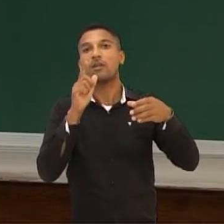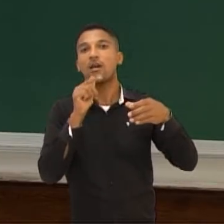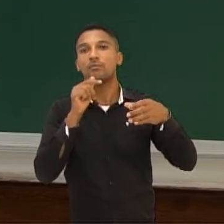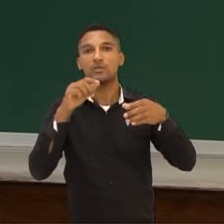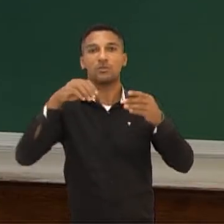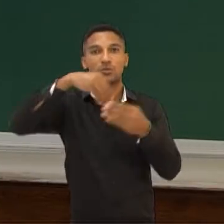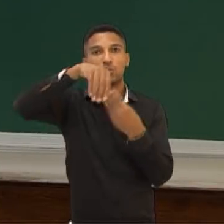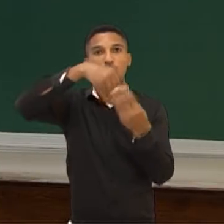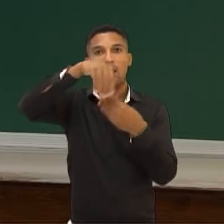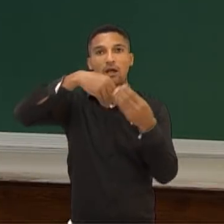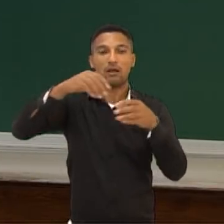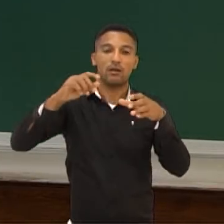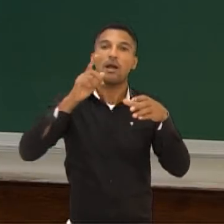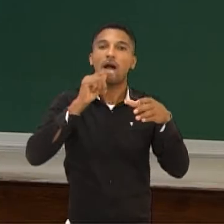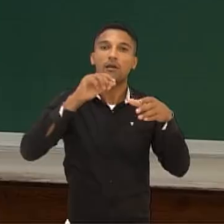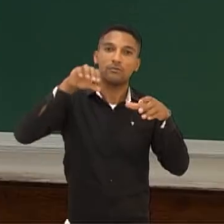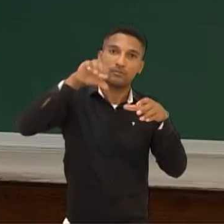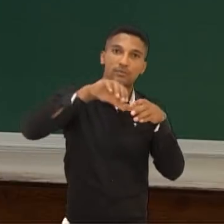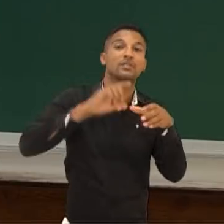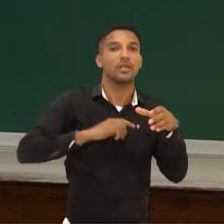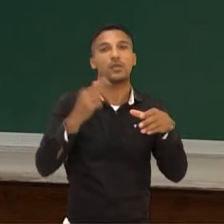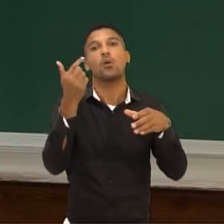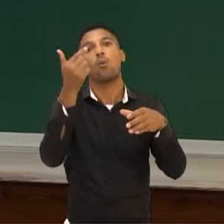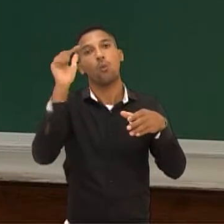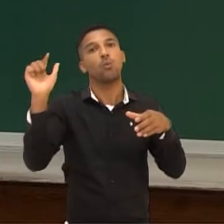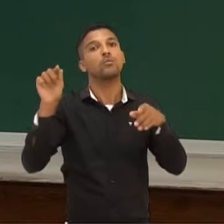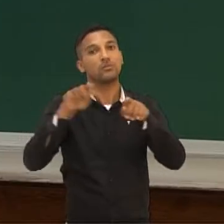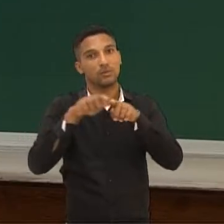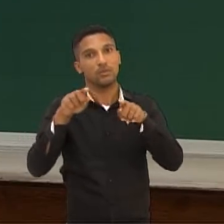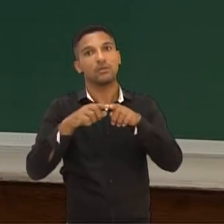também para dissolver essas tintas.